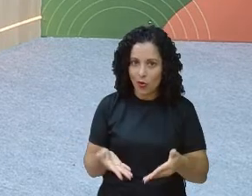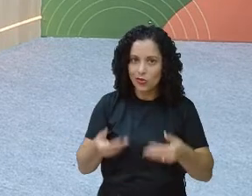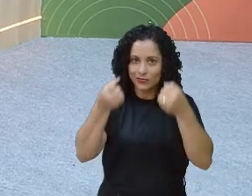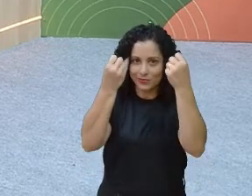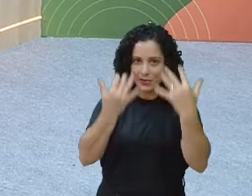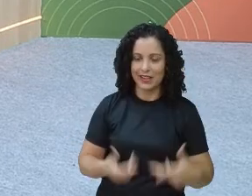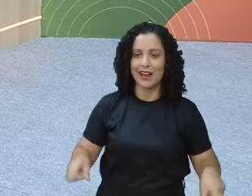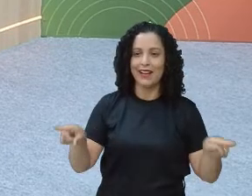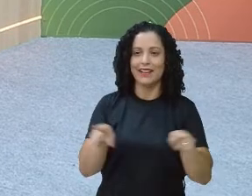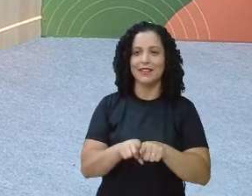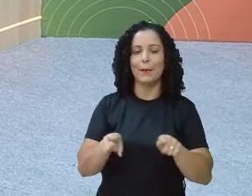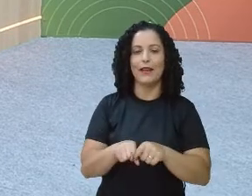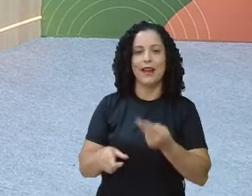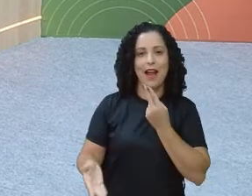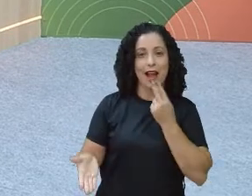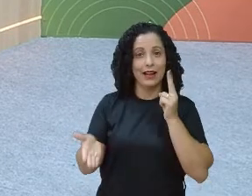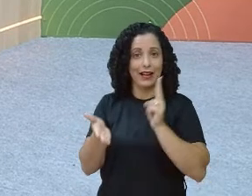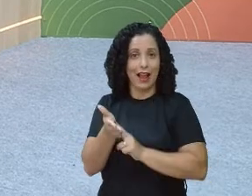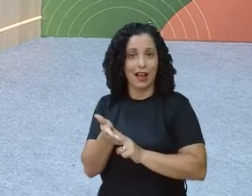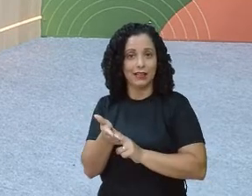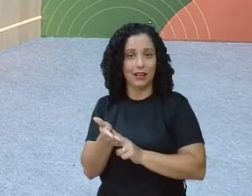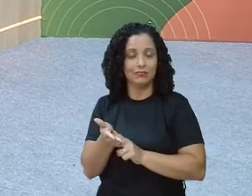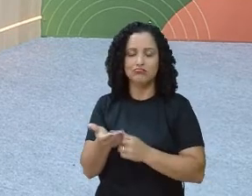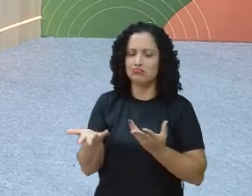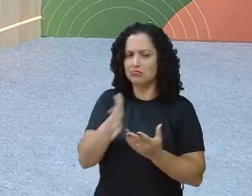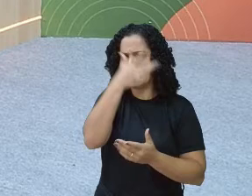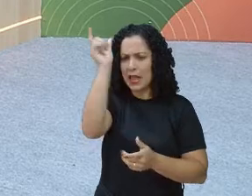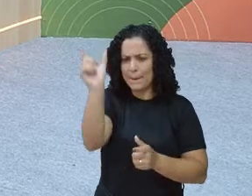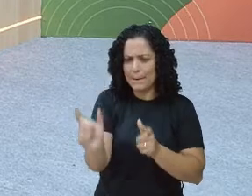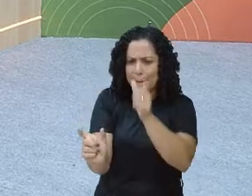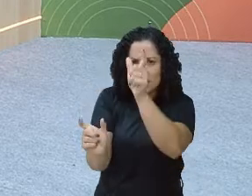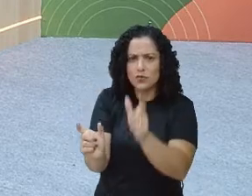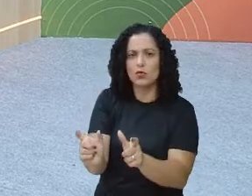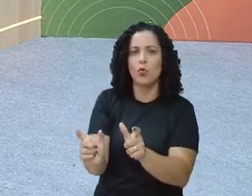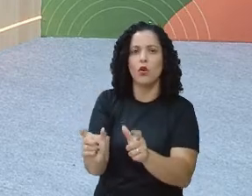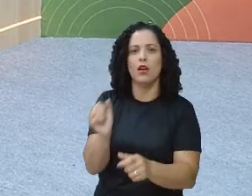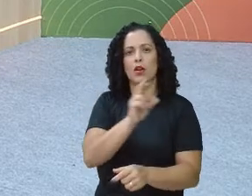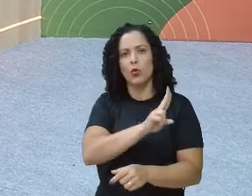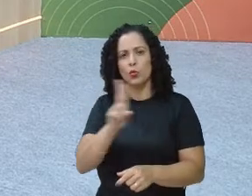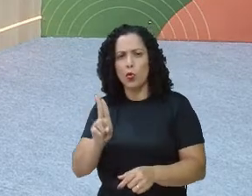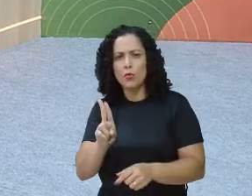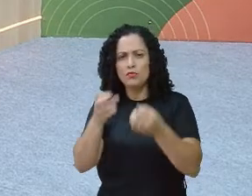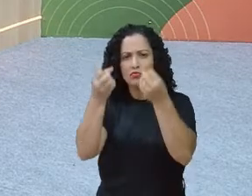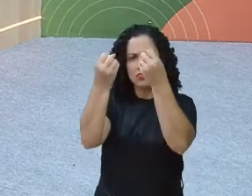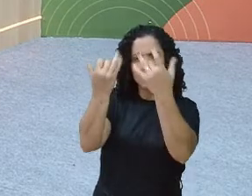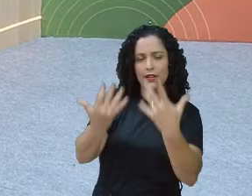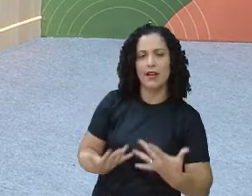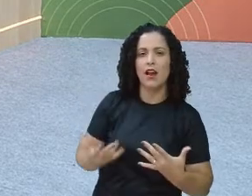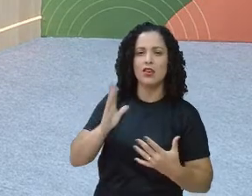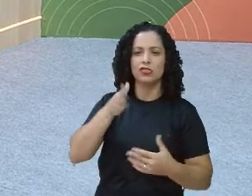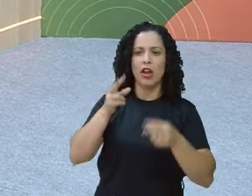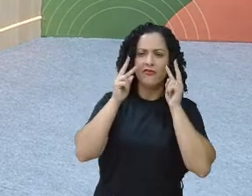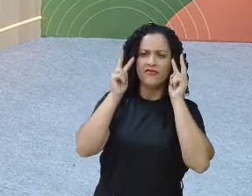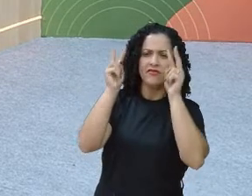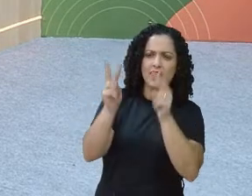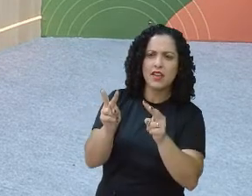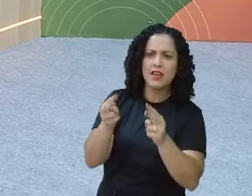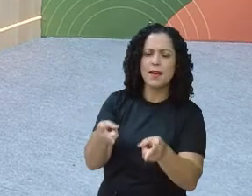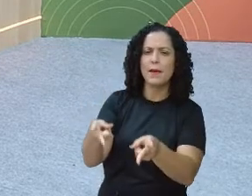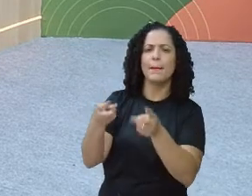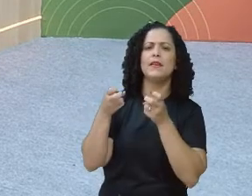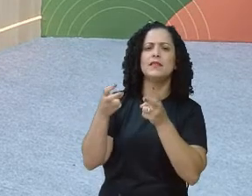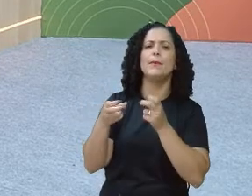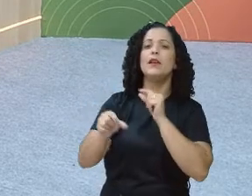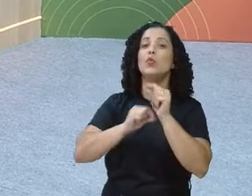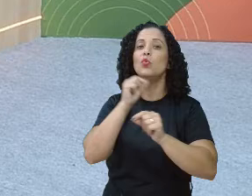hoje, e também a carta do leitor. O nome é bem autoexplicativo, né? A gente consegue perceber já de cara do que elas